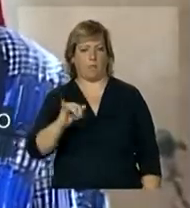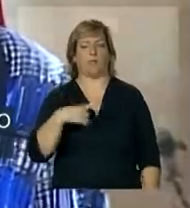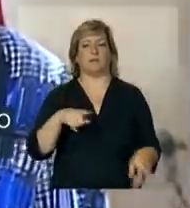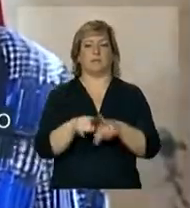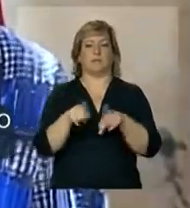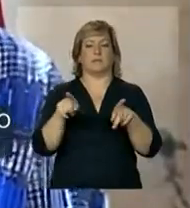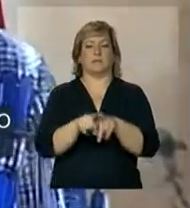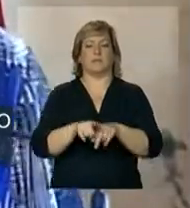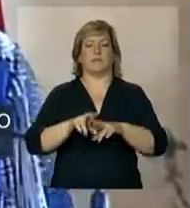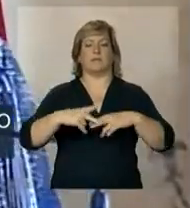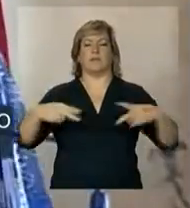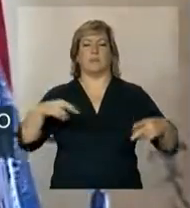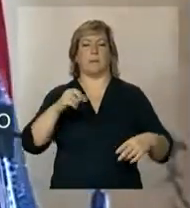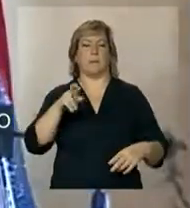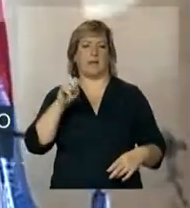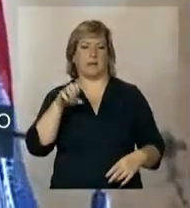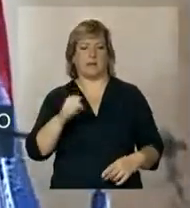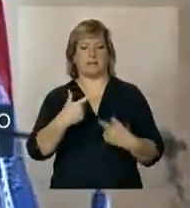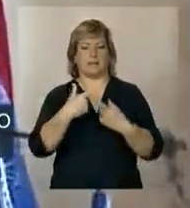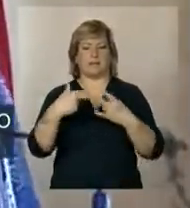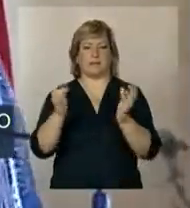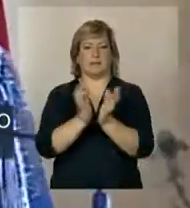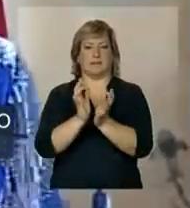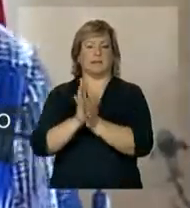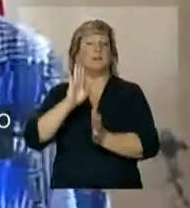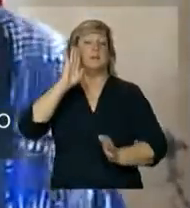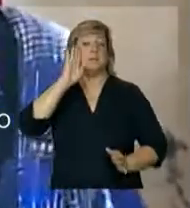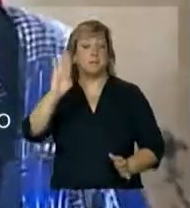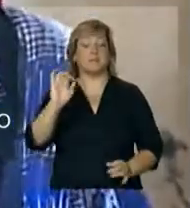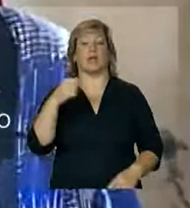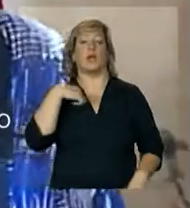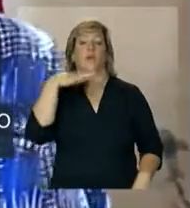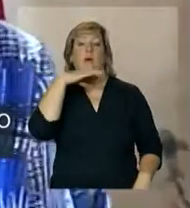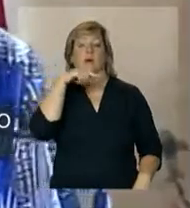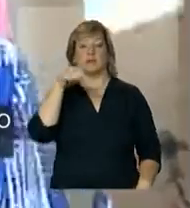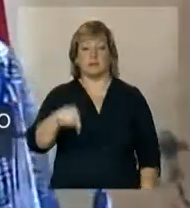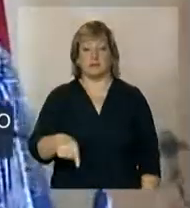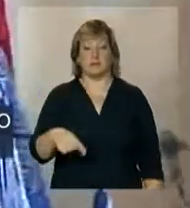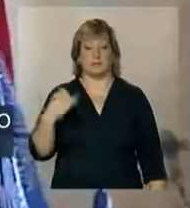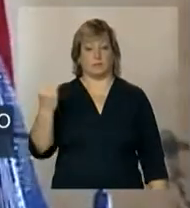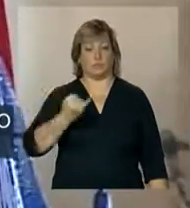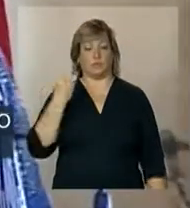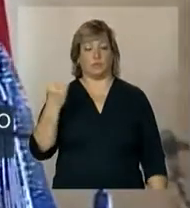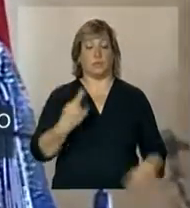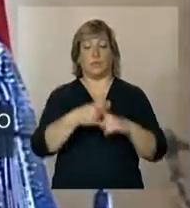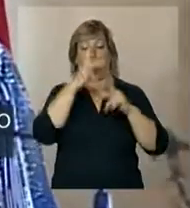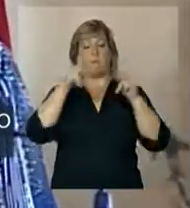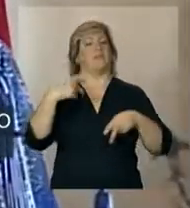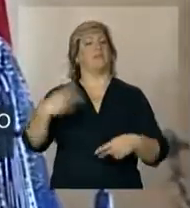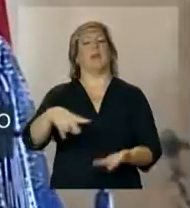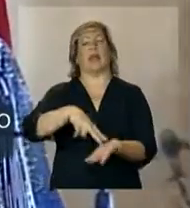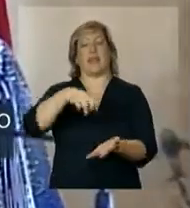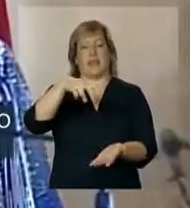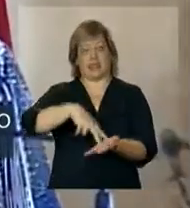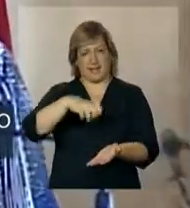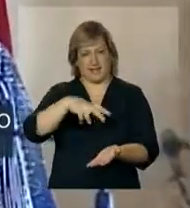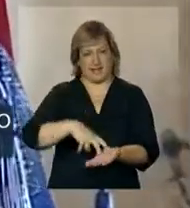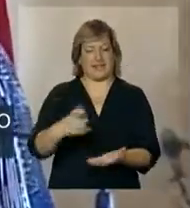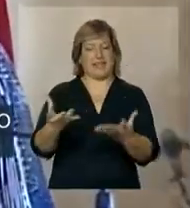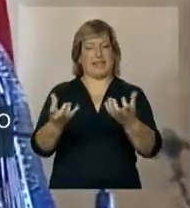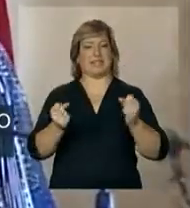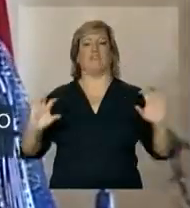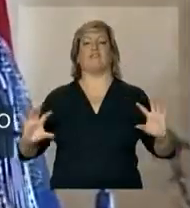espetáculo das marés e, principalmente, e isso eu acho muito importante, pelo povo alegre,